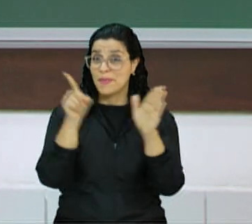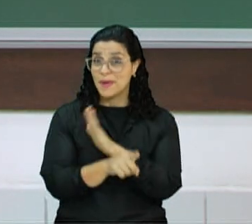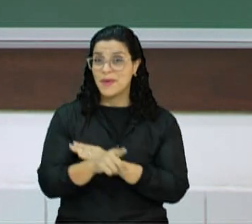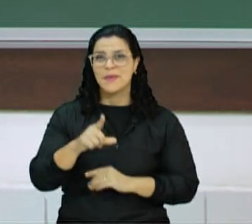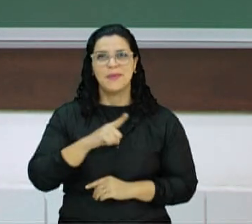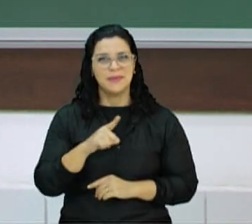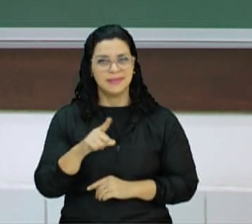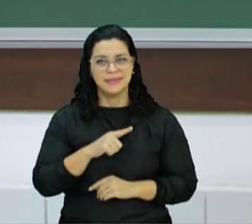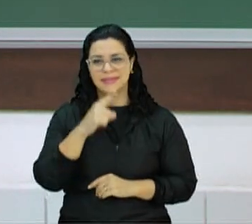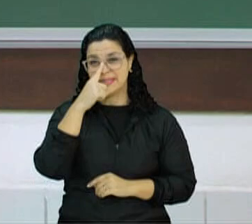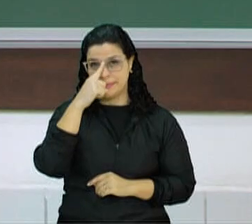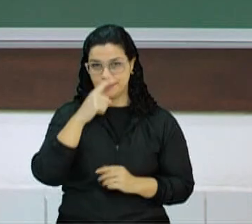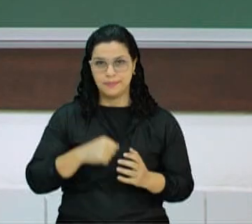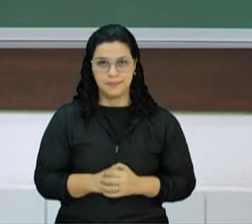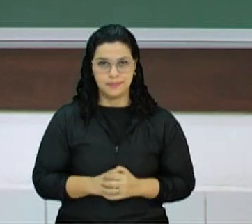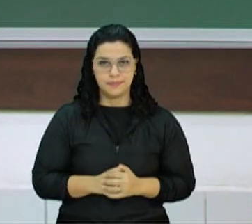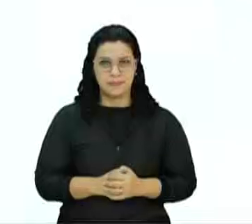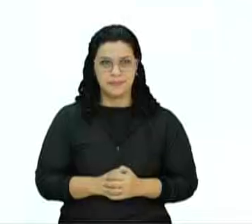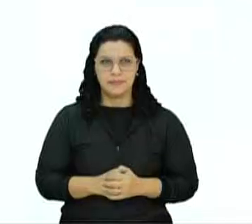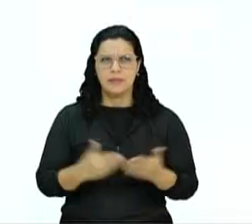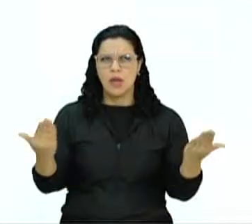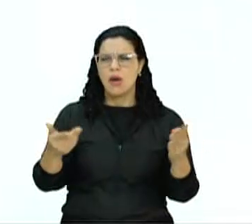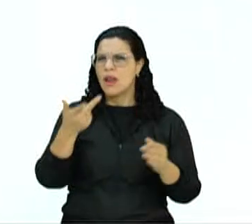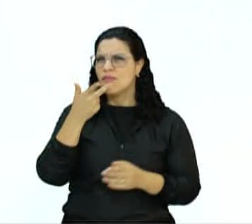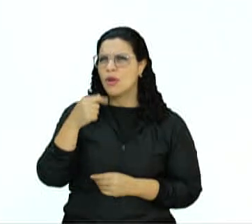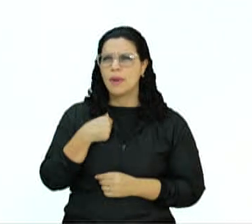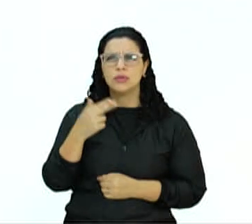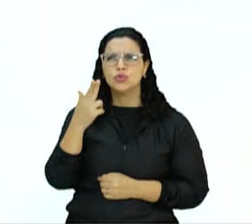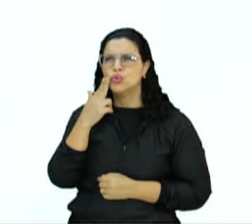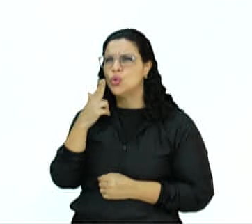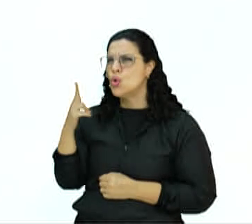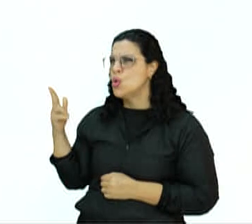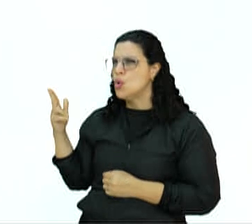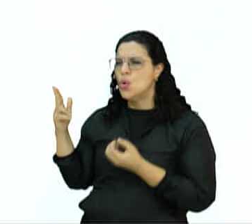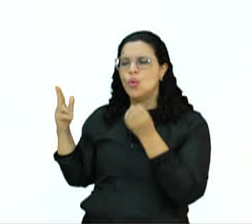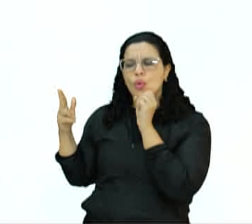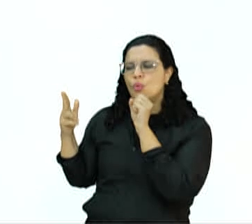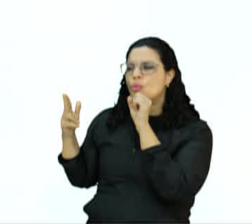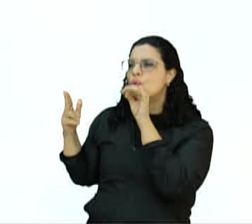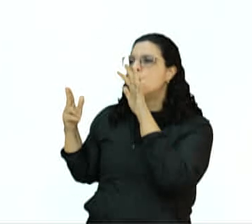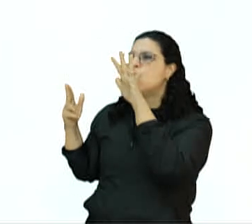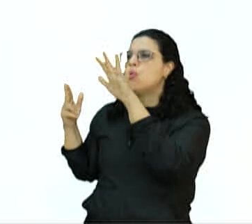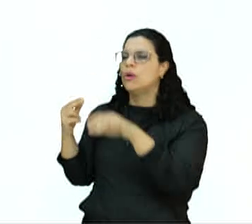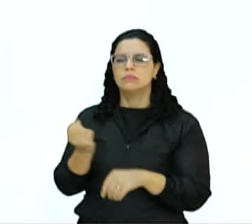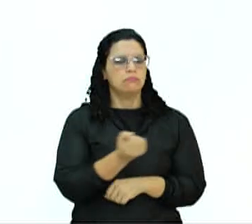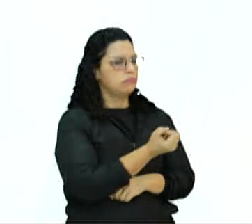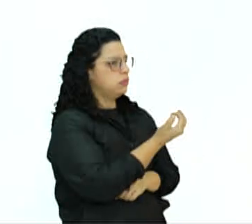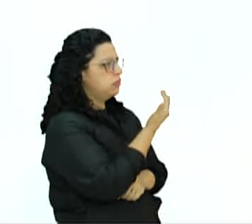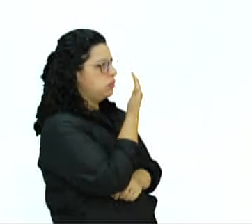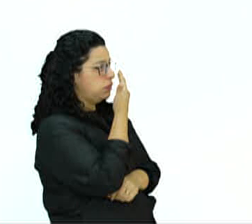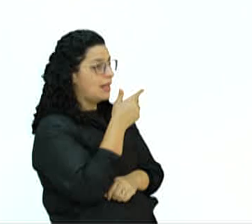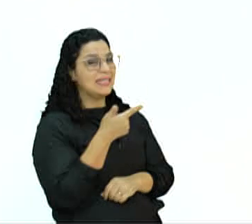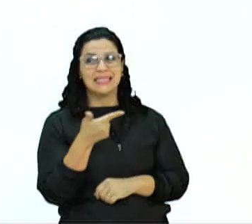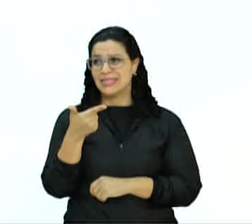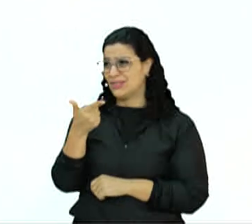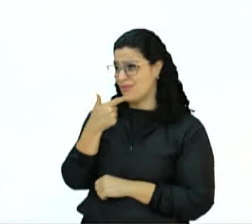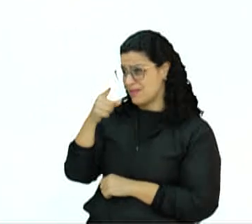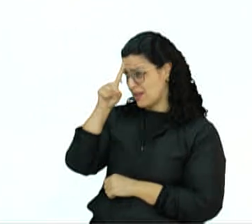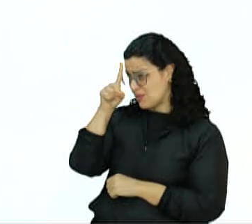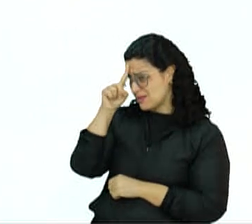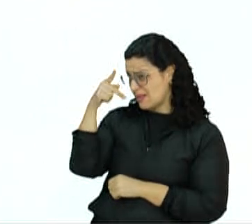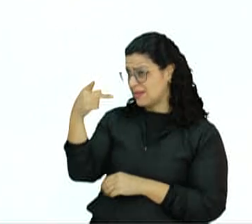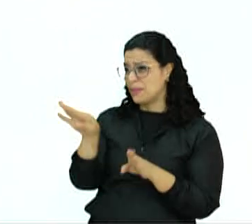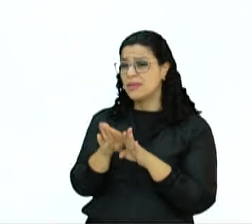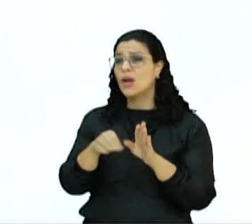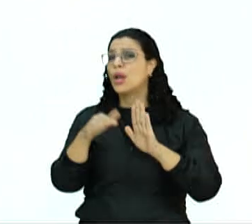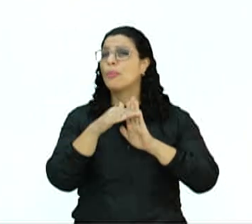nosso primeiro quiz de hoje. Ela tragou lentamente, soprou a fumaça na cara do companheiro, sorriu. Ricardo e suas ideias. E agora,